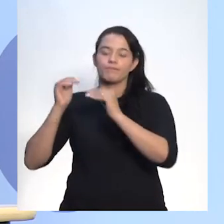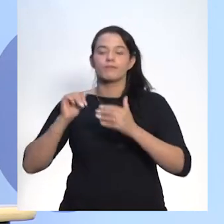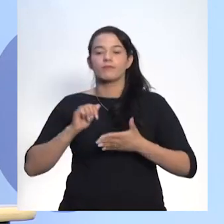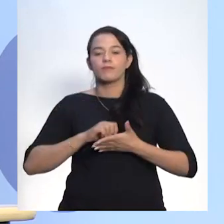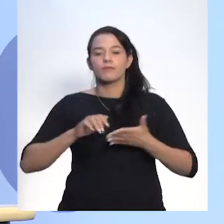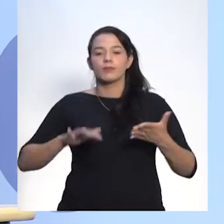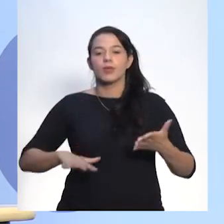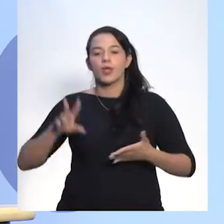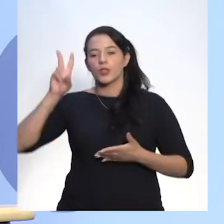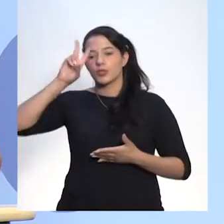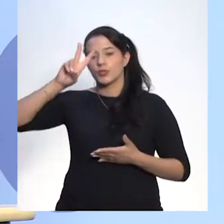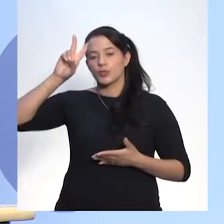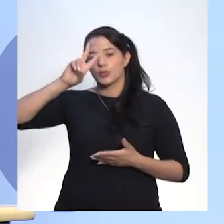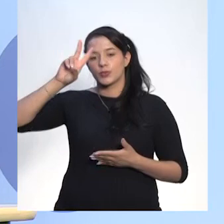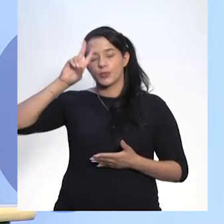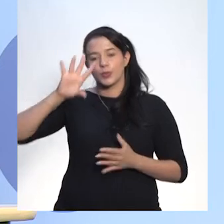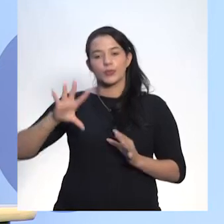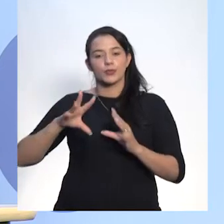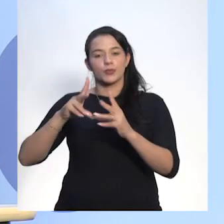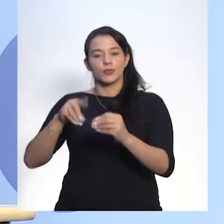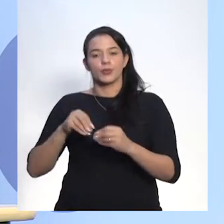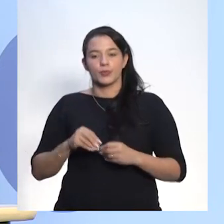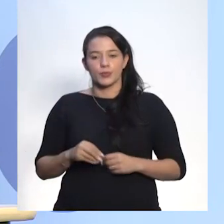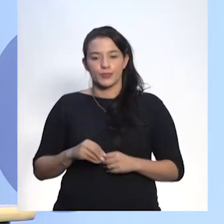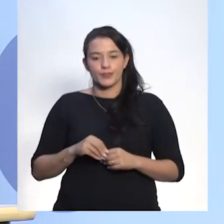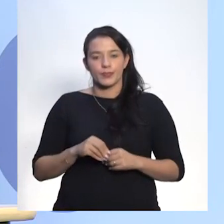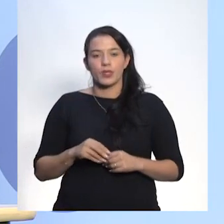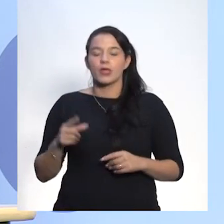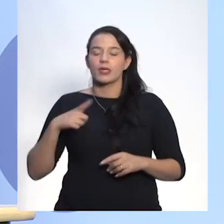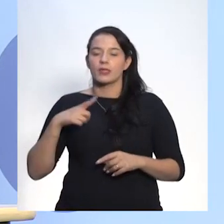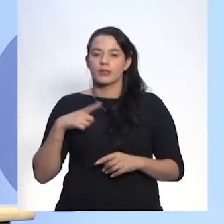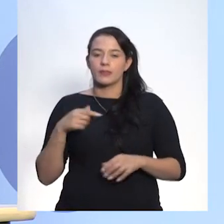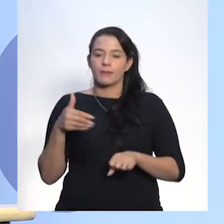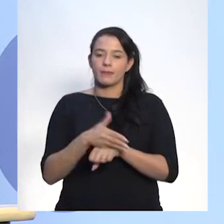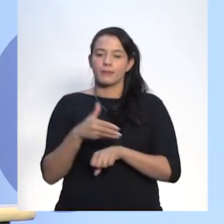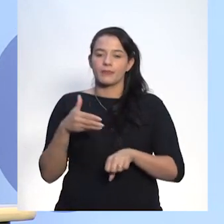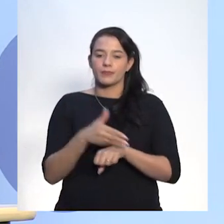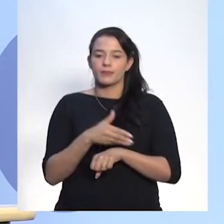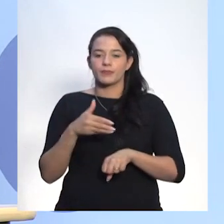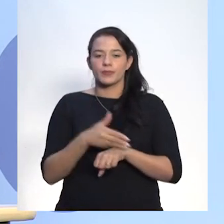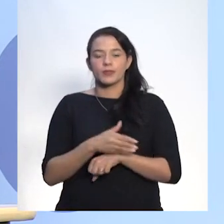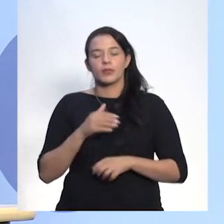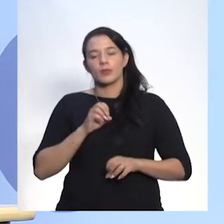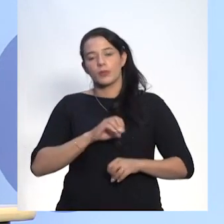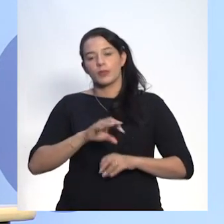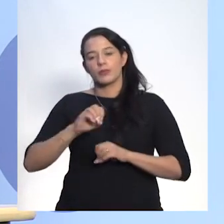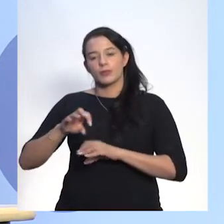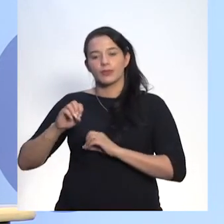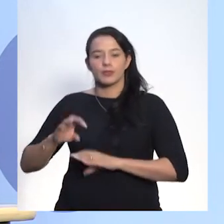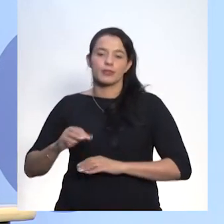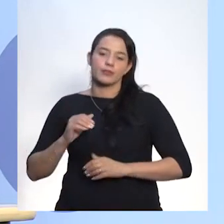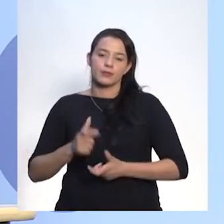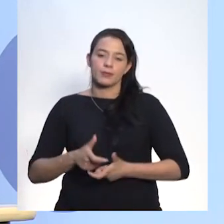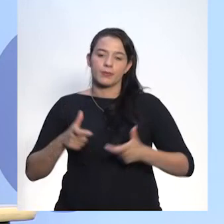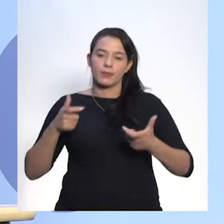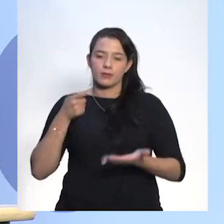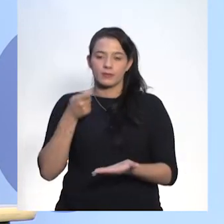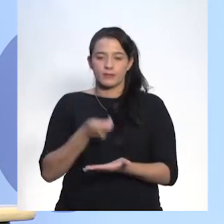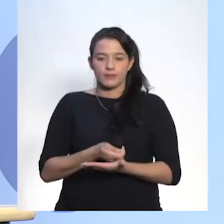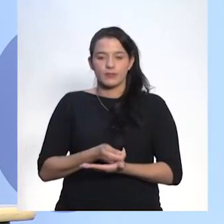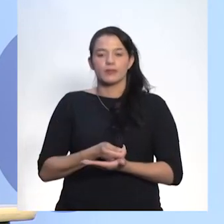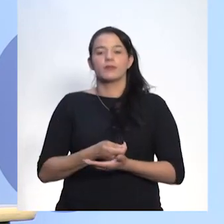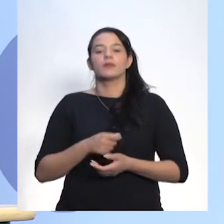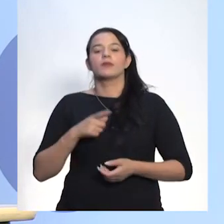atitudes historiadoras dessa galera e colaborando aí para uma educação mais firme e